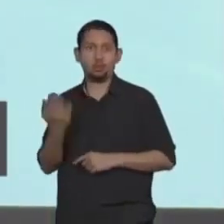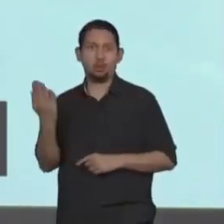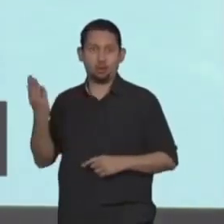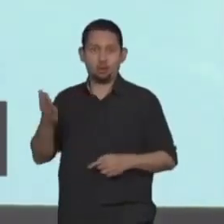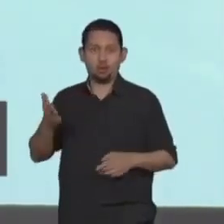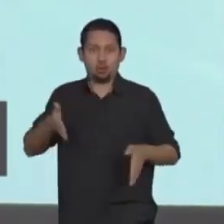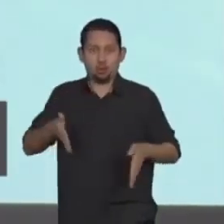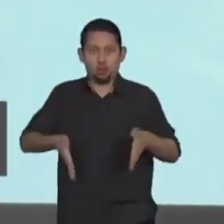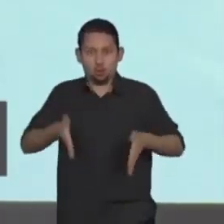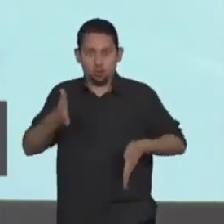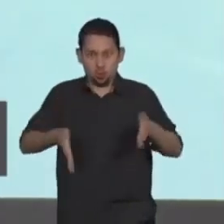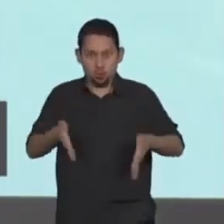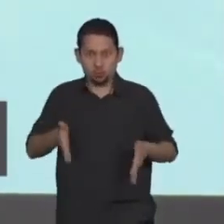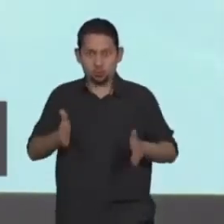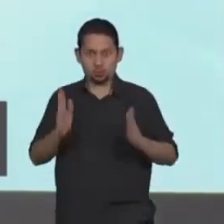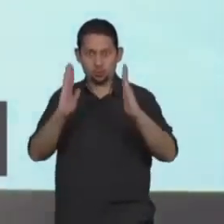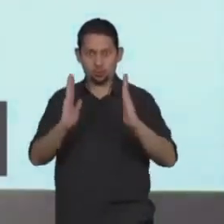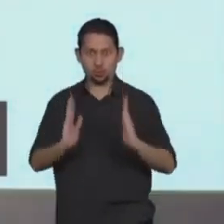Essas